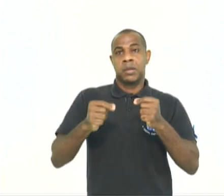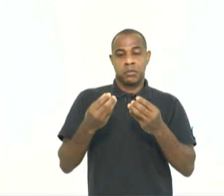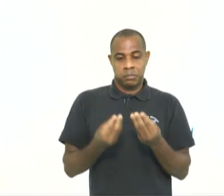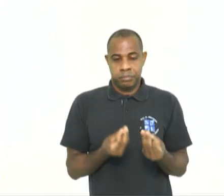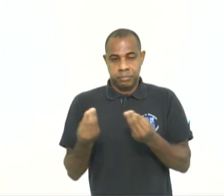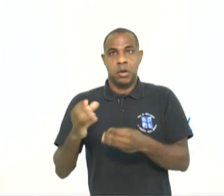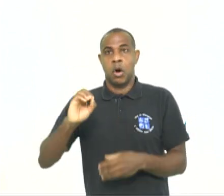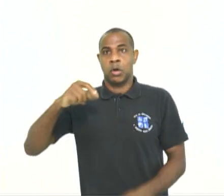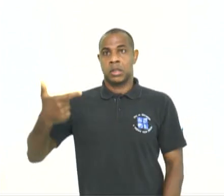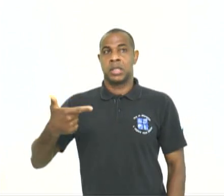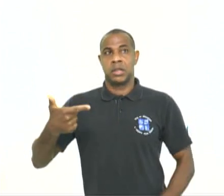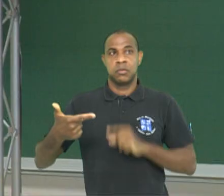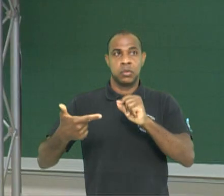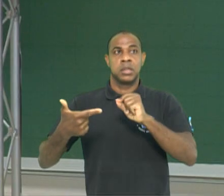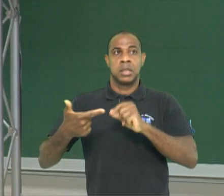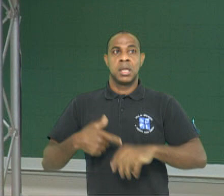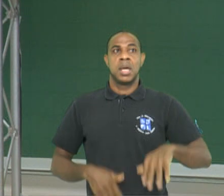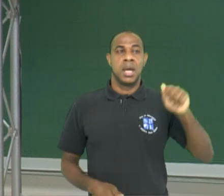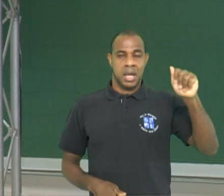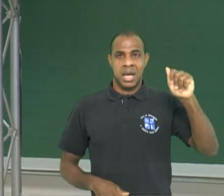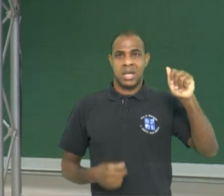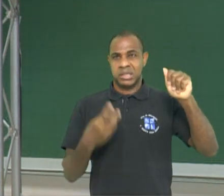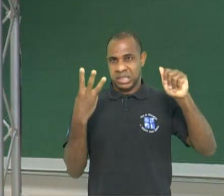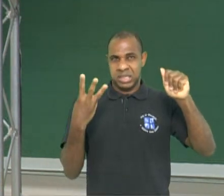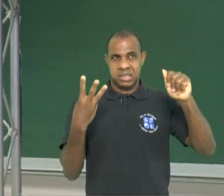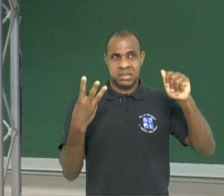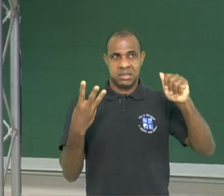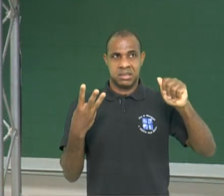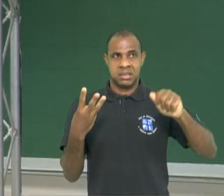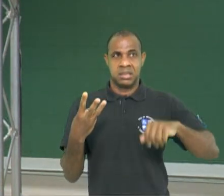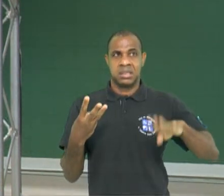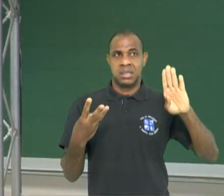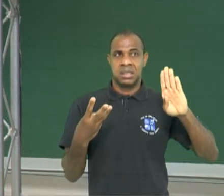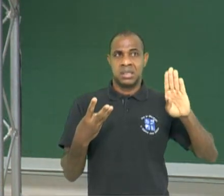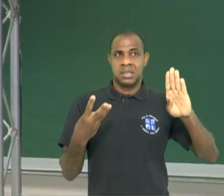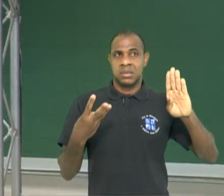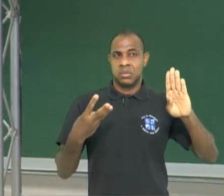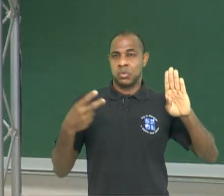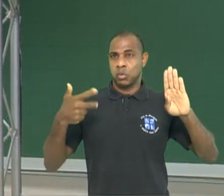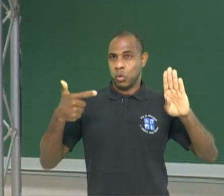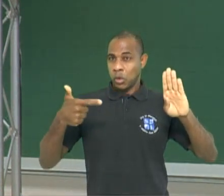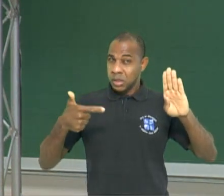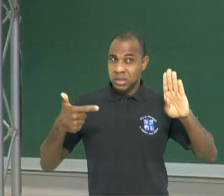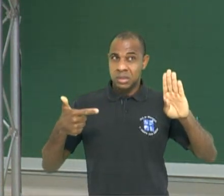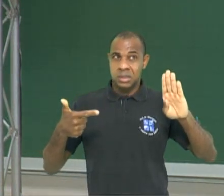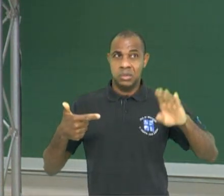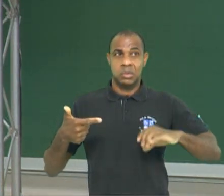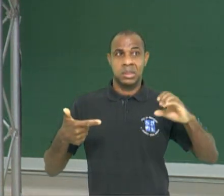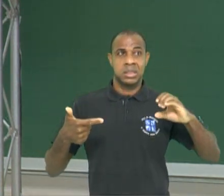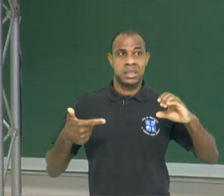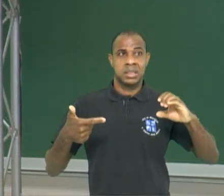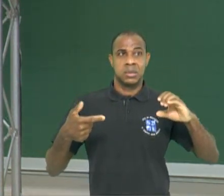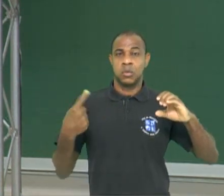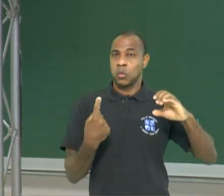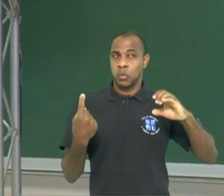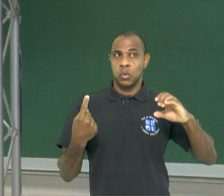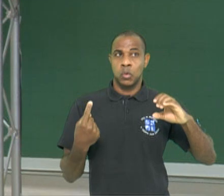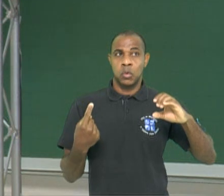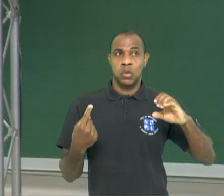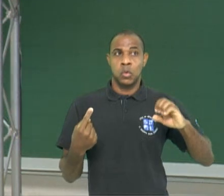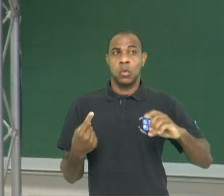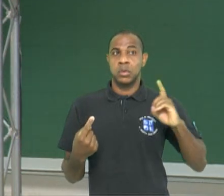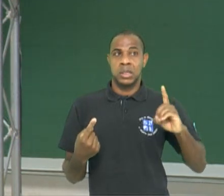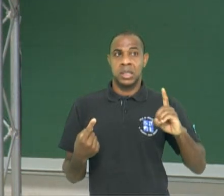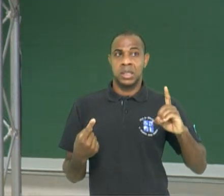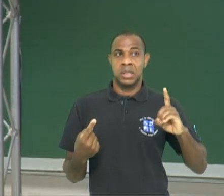de oxigênio. Letra A, o paciente 3, letra B, o paciente 2, letra C, o paciente 1, ou letra